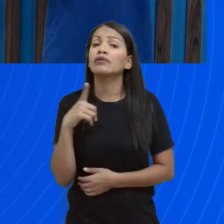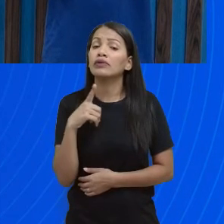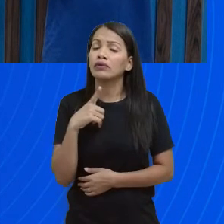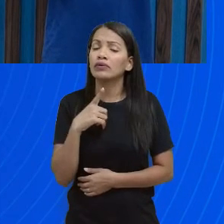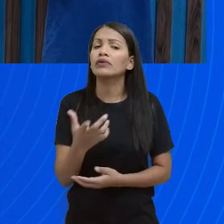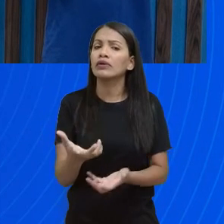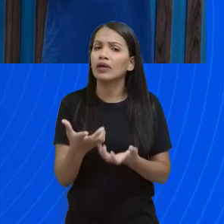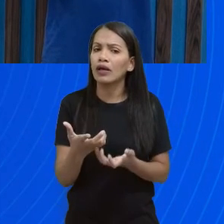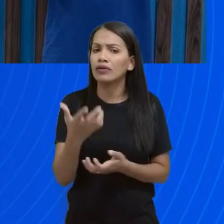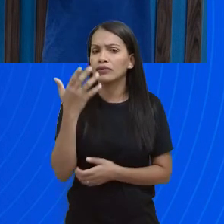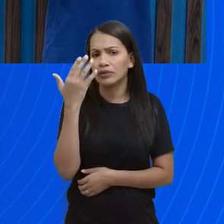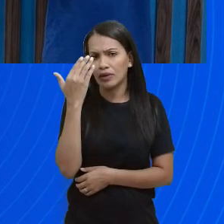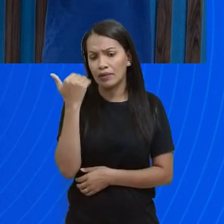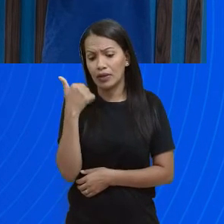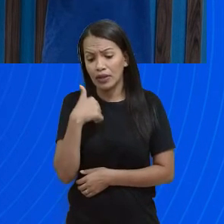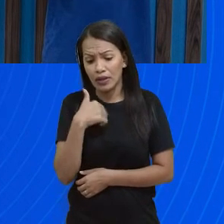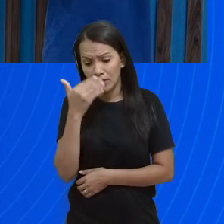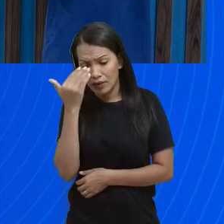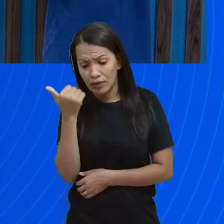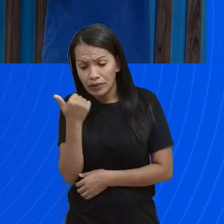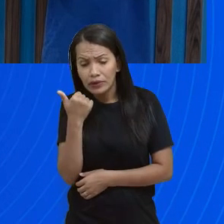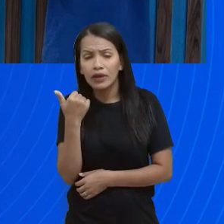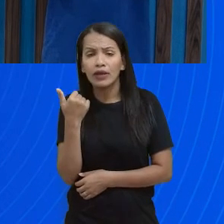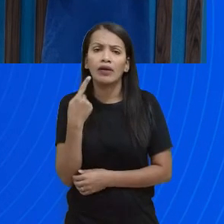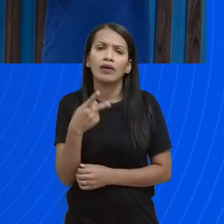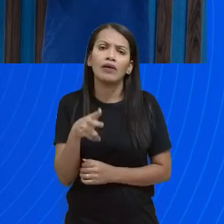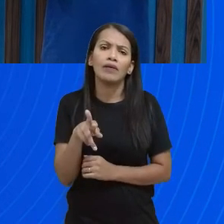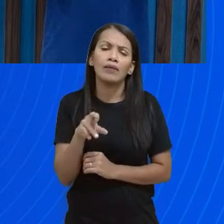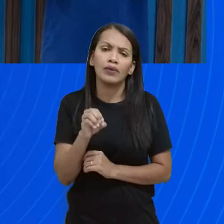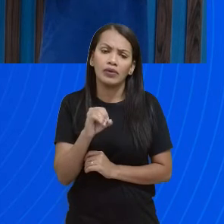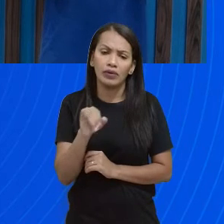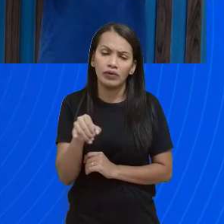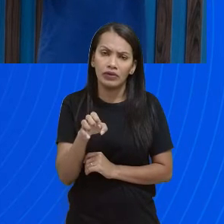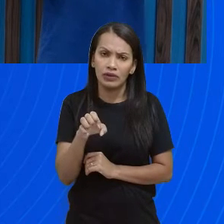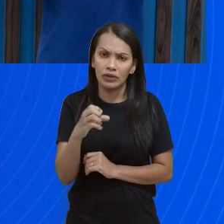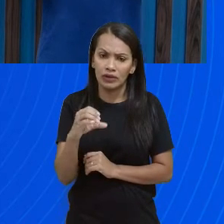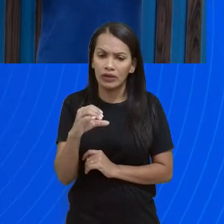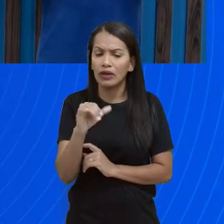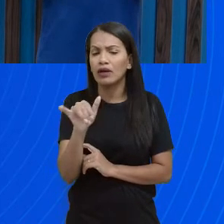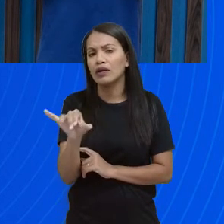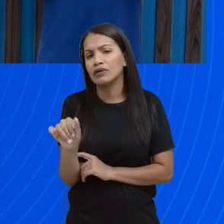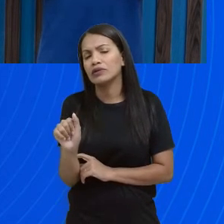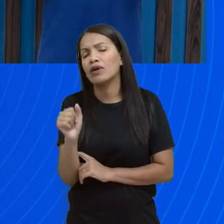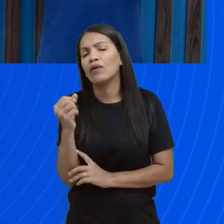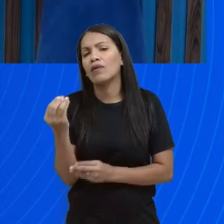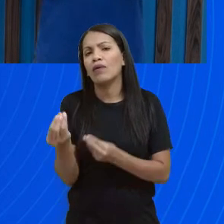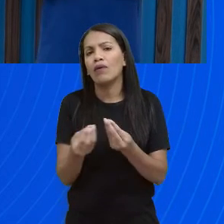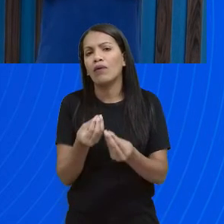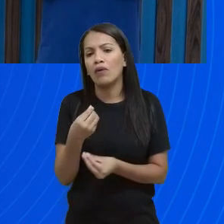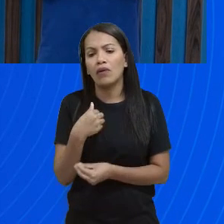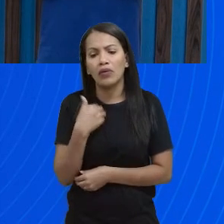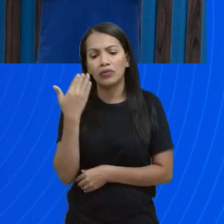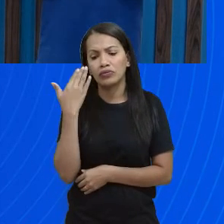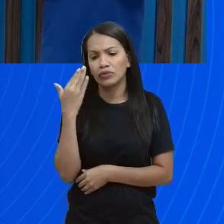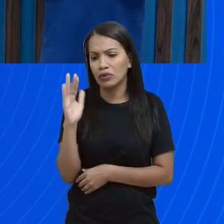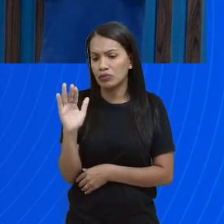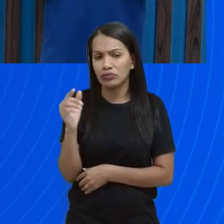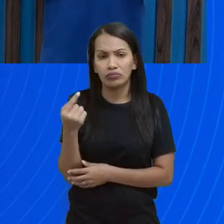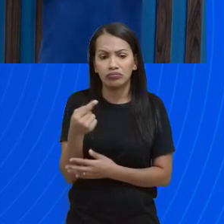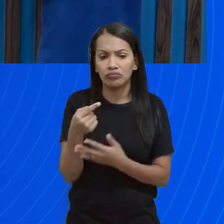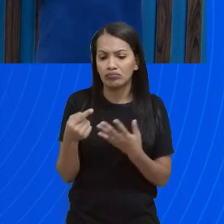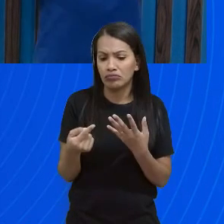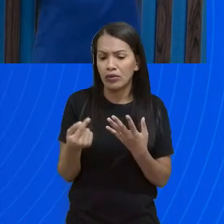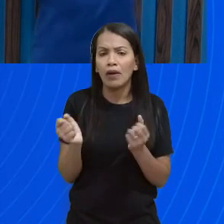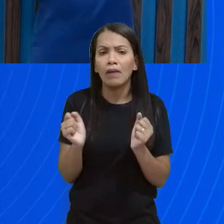saber ele, e eu sei quem é a projeção em relação a ele, eu sei quem é N e sei quem é A. Ou eu não sei quem é um desses 3,